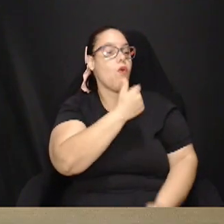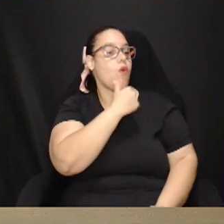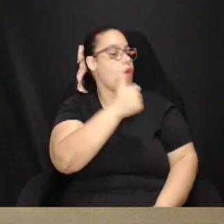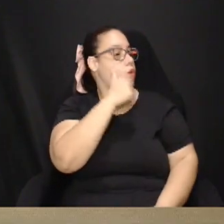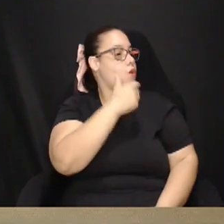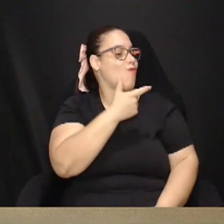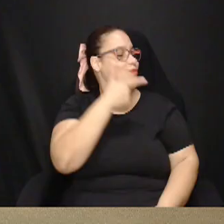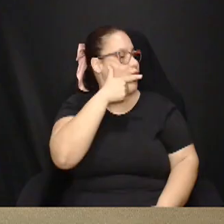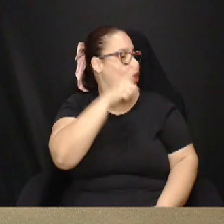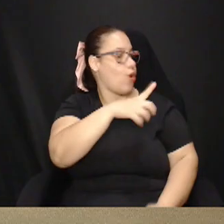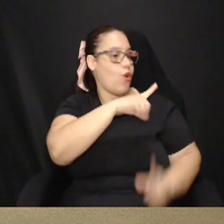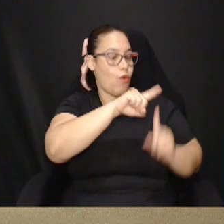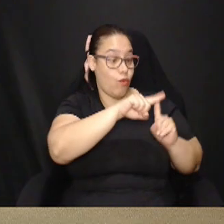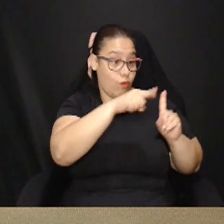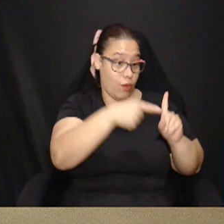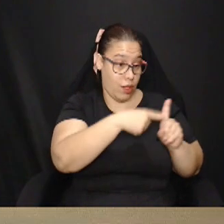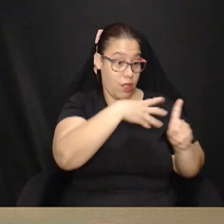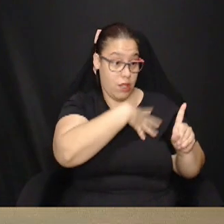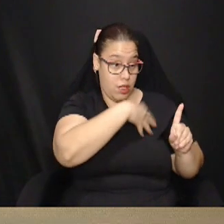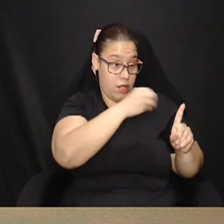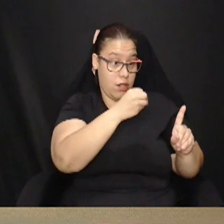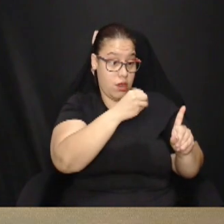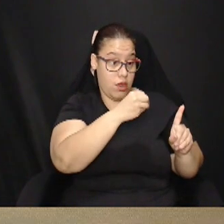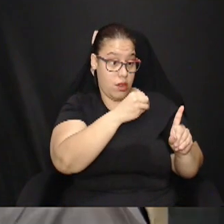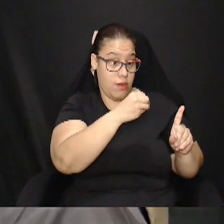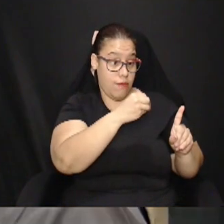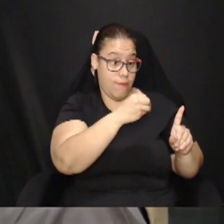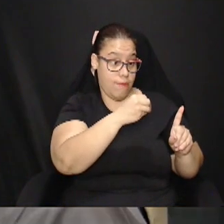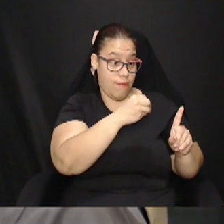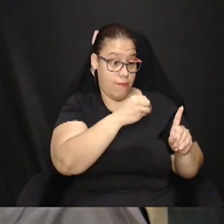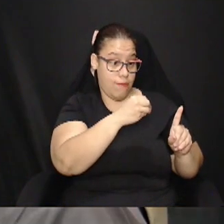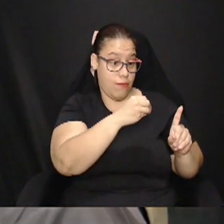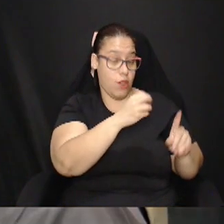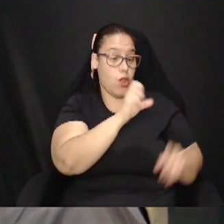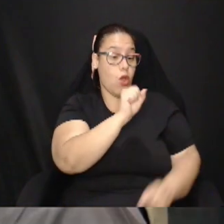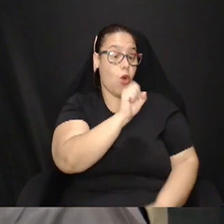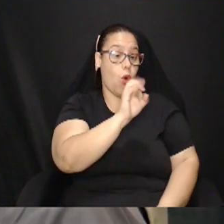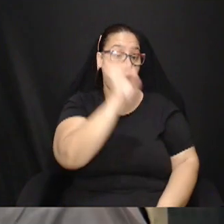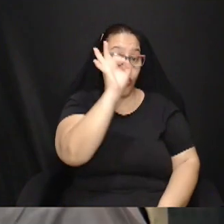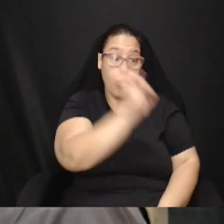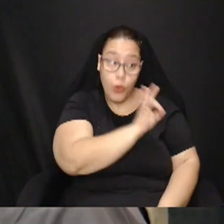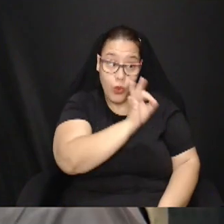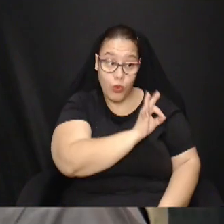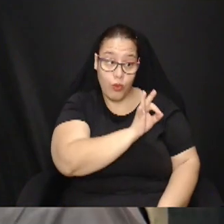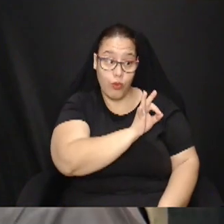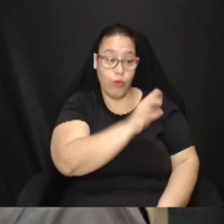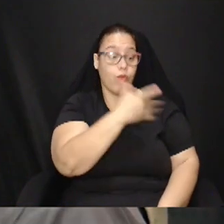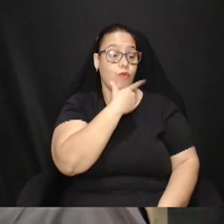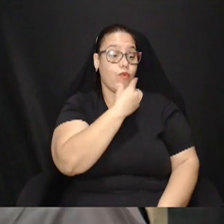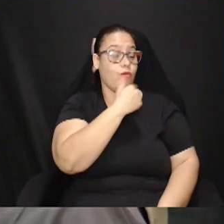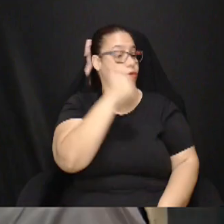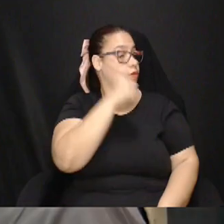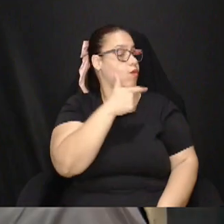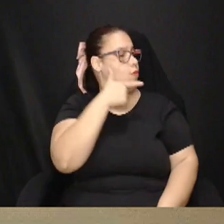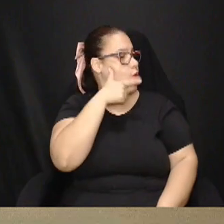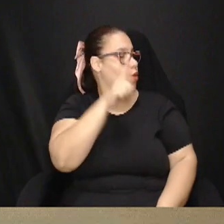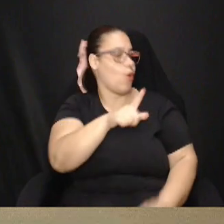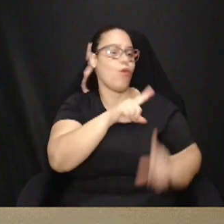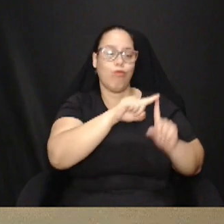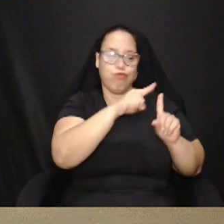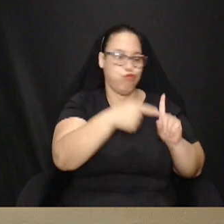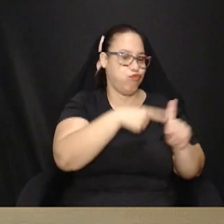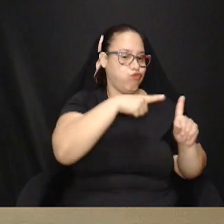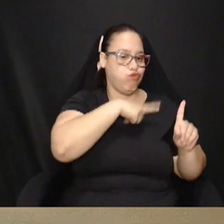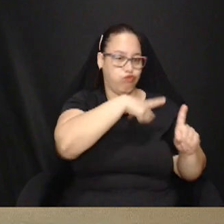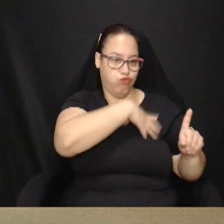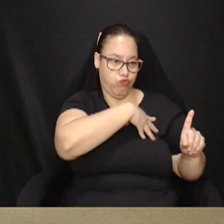engravidar. Isso está estável no planeta. 8% dos homens e mulheres não conseguem engravidar. Eles